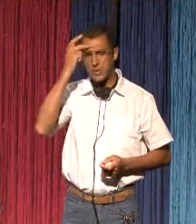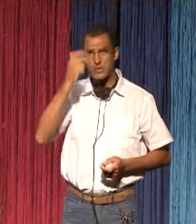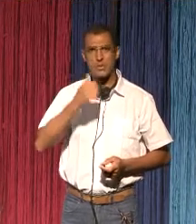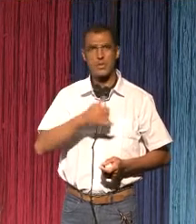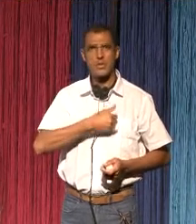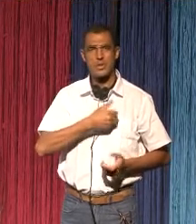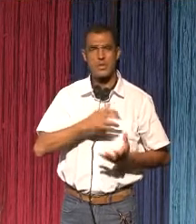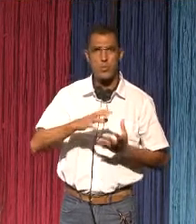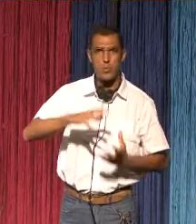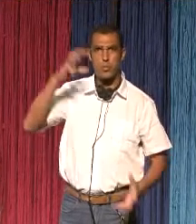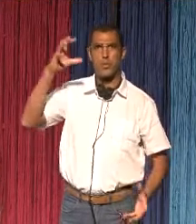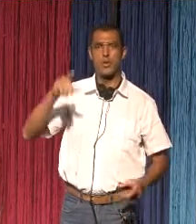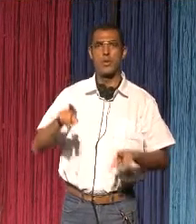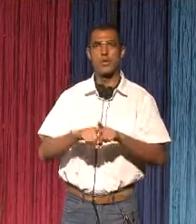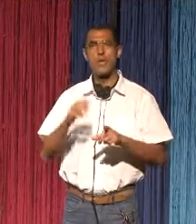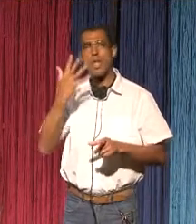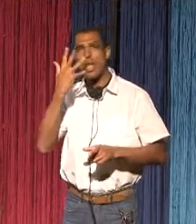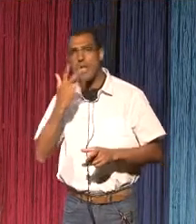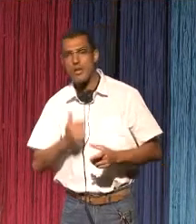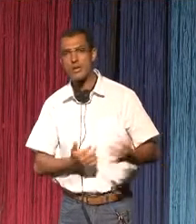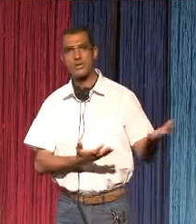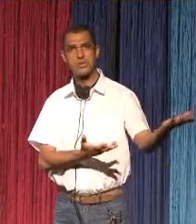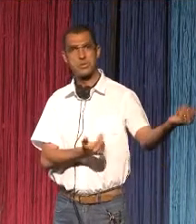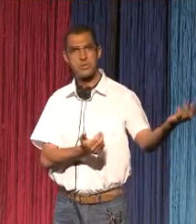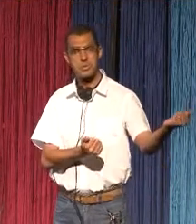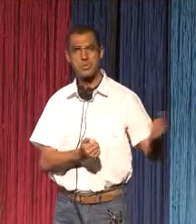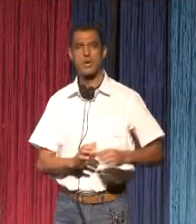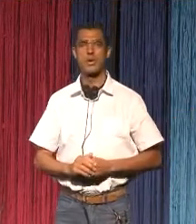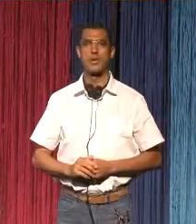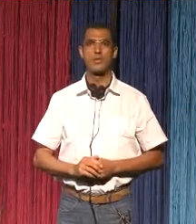crianças, jovens, velhos,